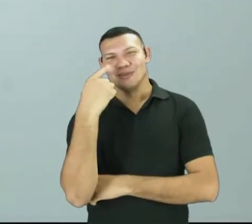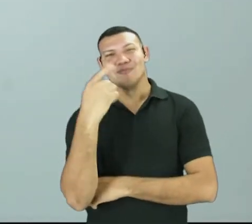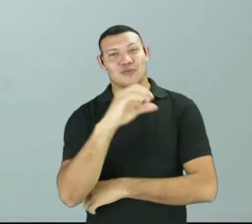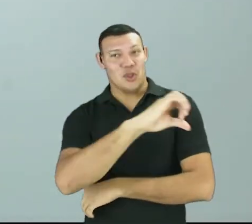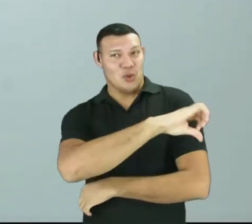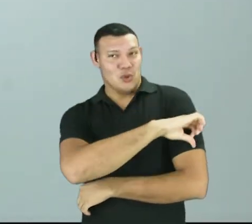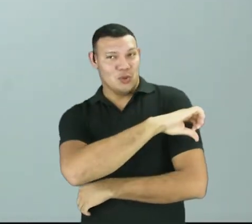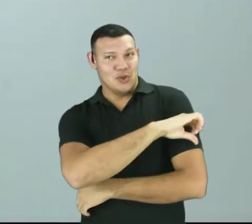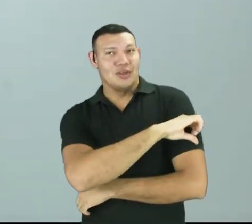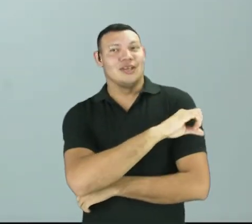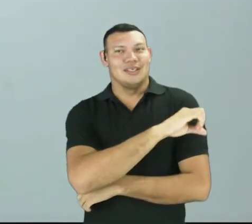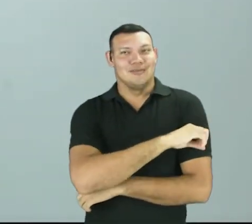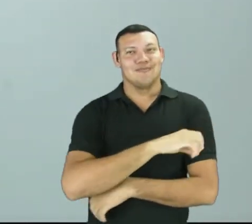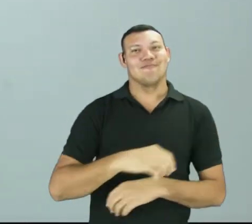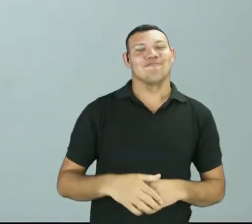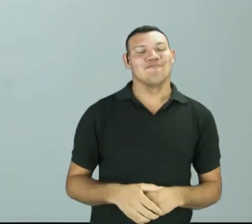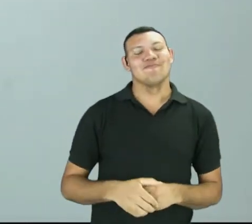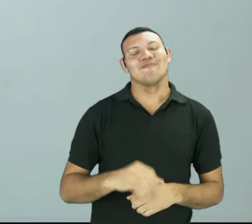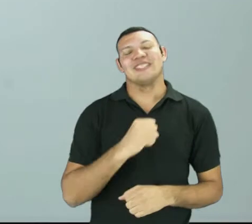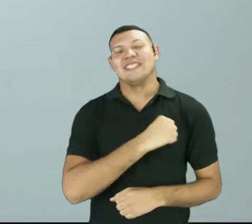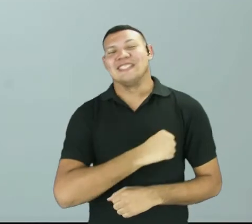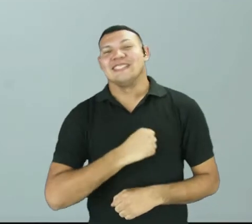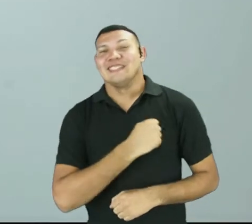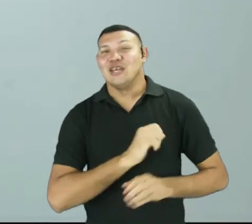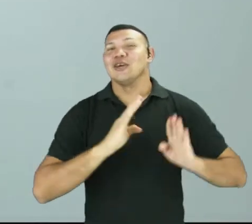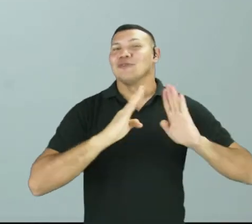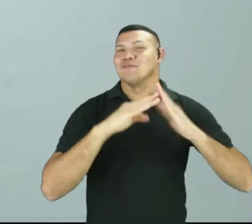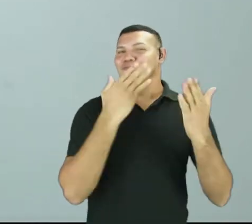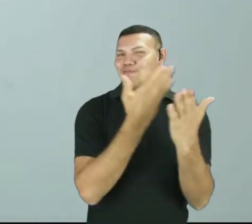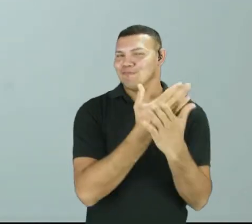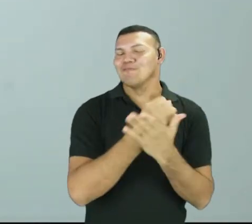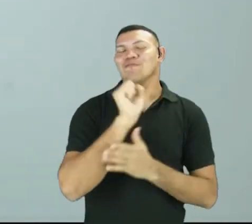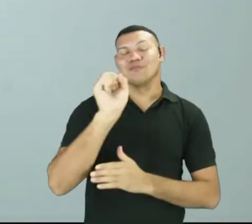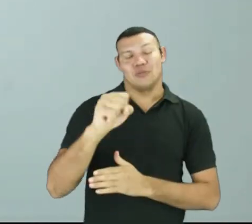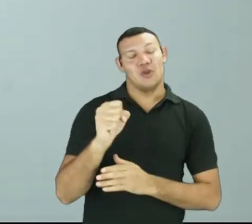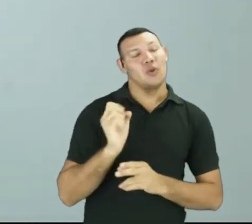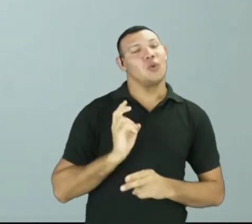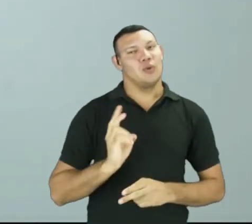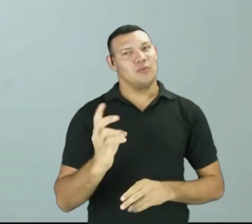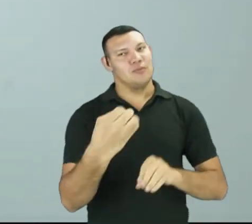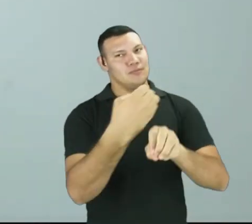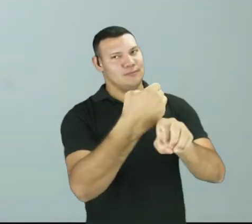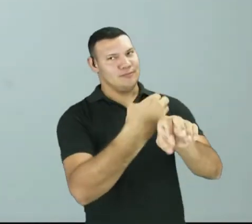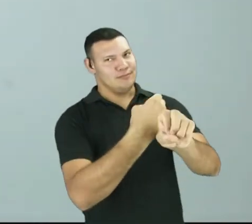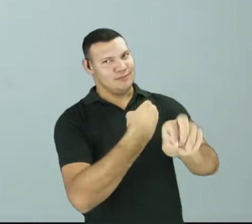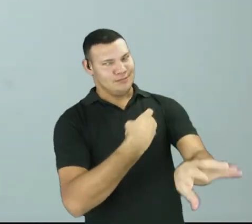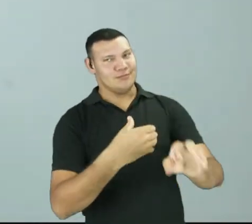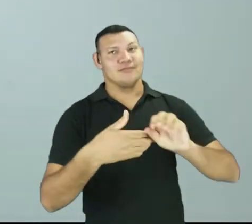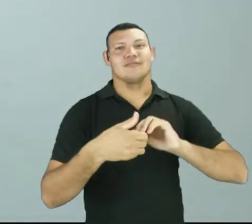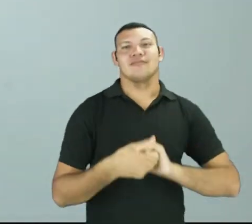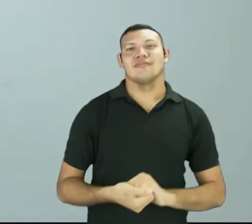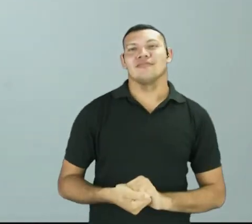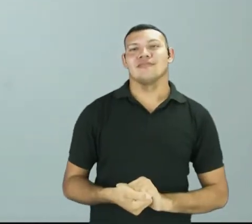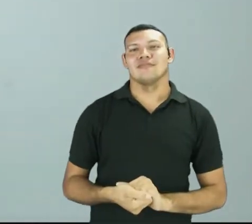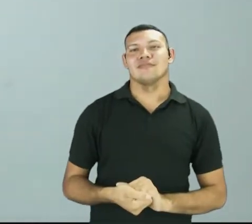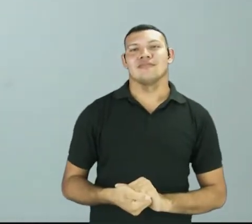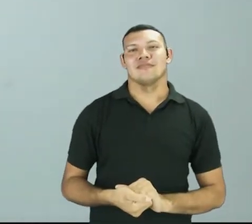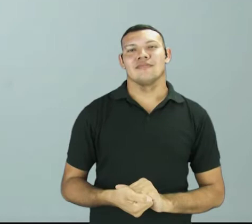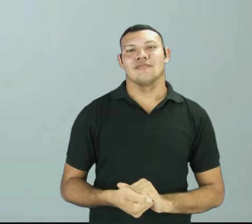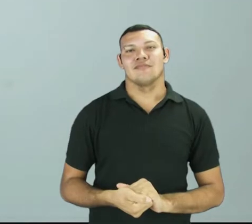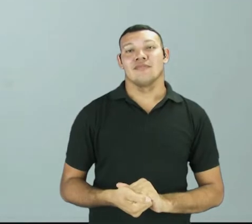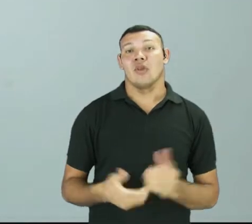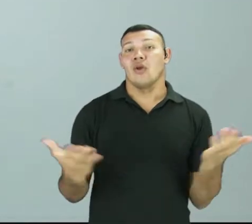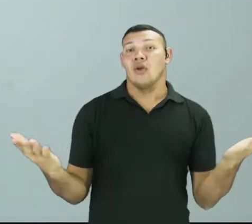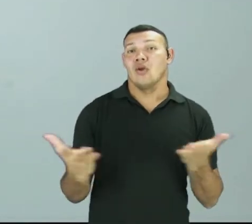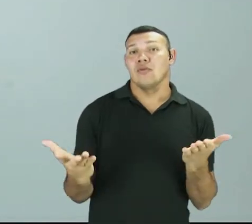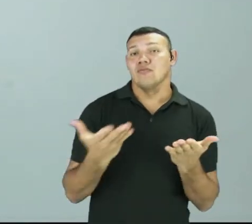9º ano. Eu sei que tá todo mundo com saudade da escola, mas por enquanto nós vamos continuar por aqui, certo? Hoje, galerinha, vamos trabalhar